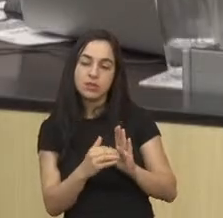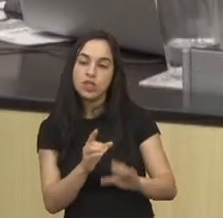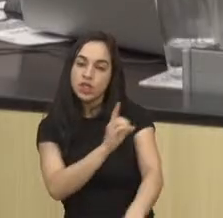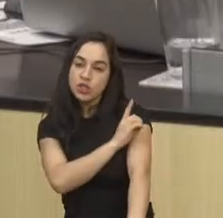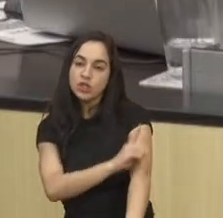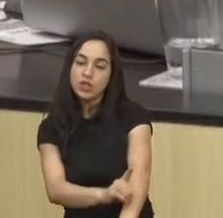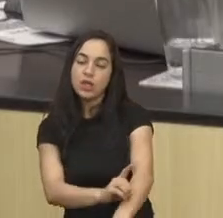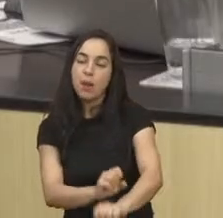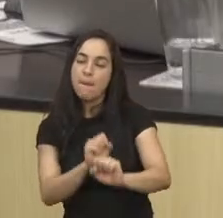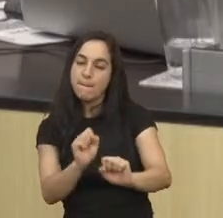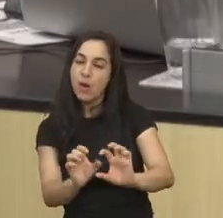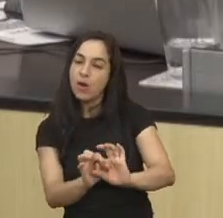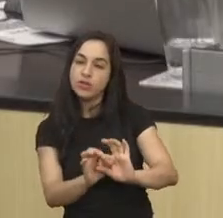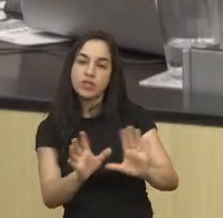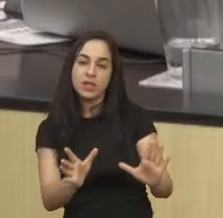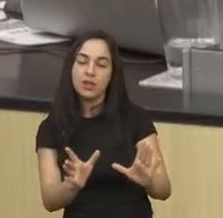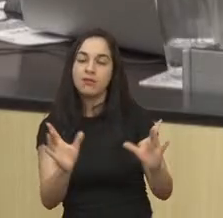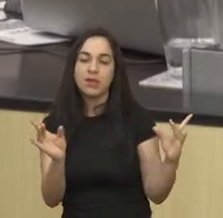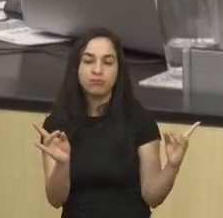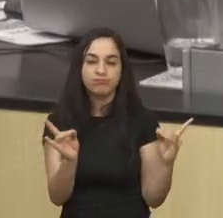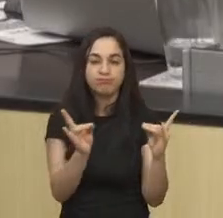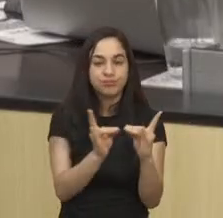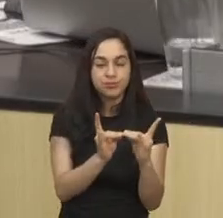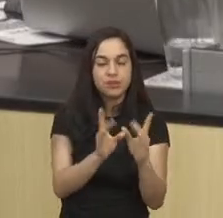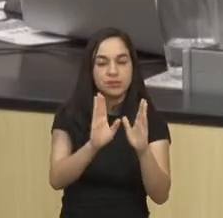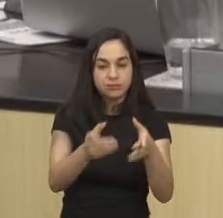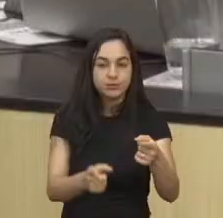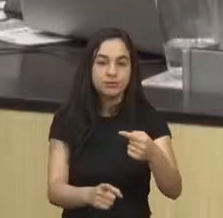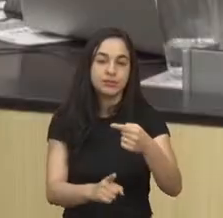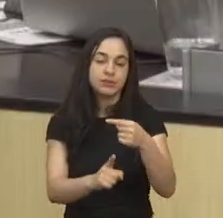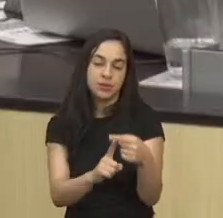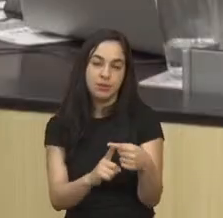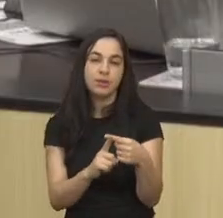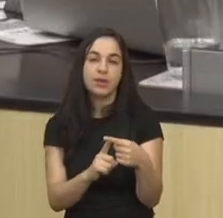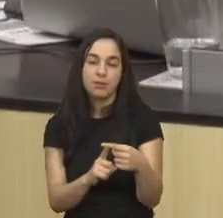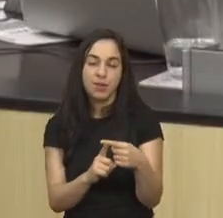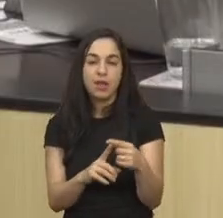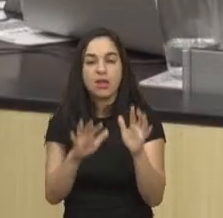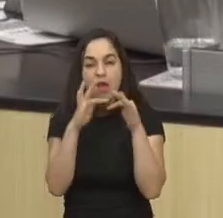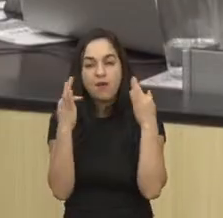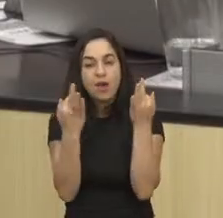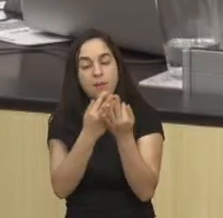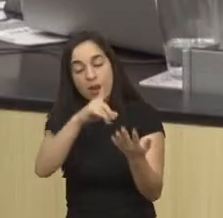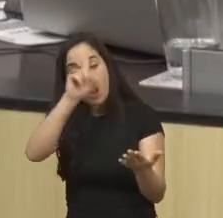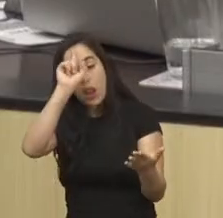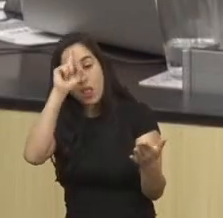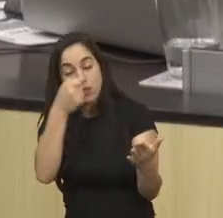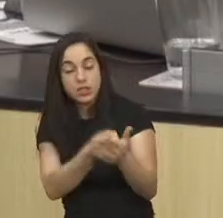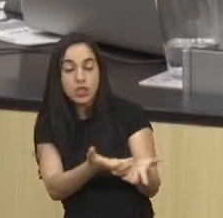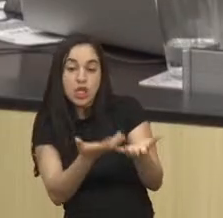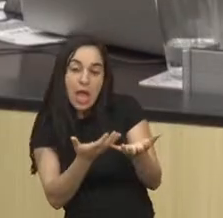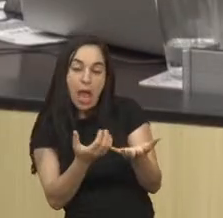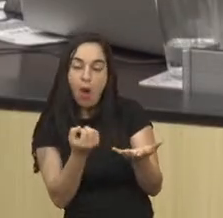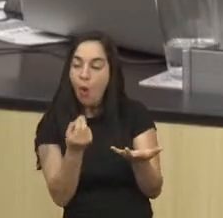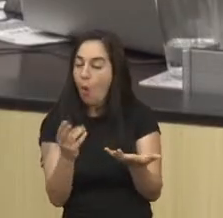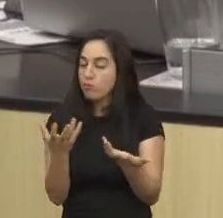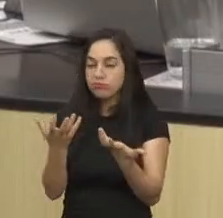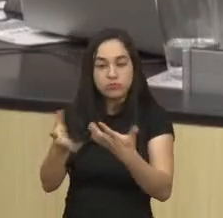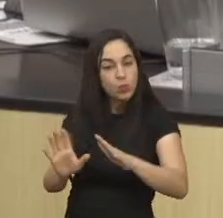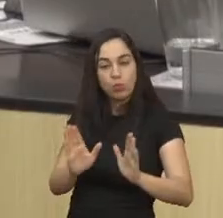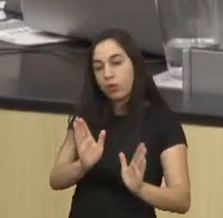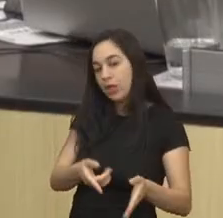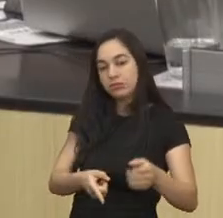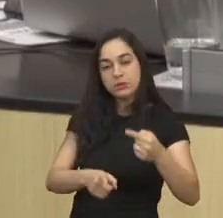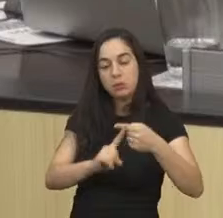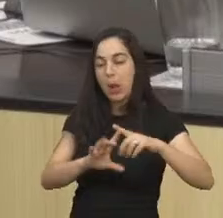pais, da família, de fazer esse sepultamento. A escolha pode ou não fazer o sepultamento. Então, isso